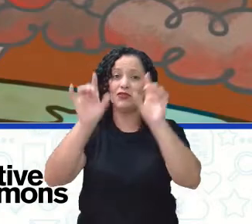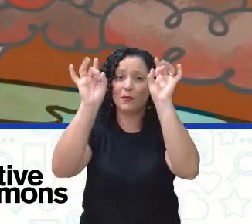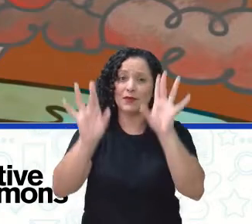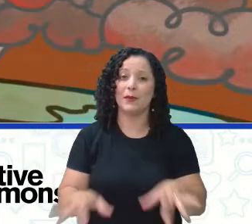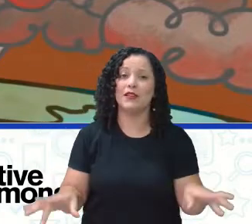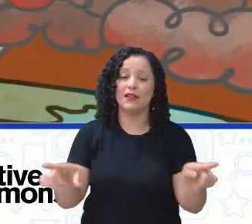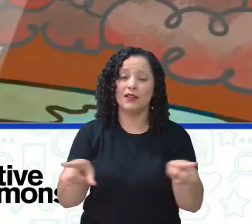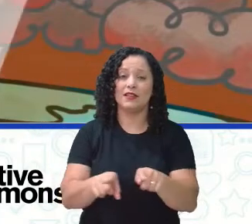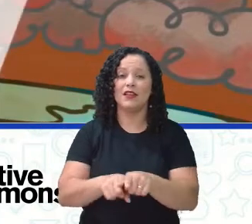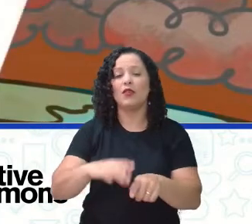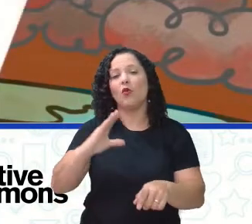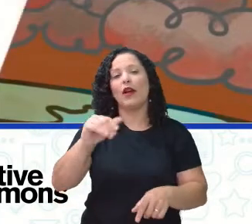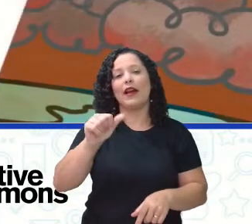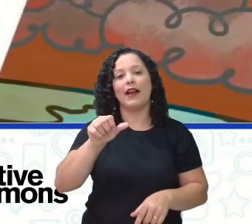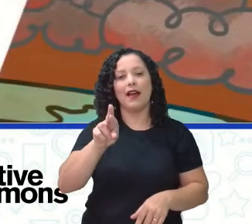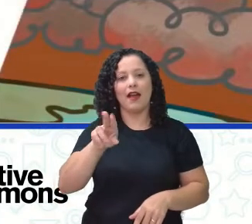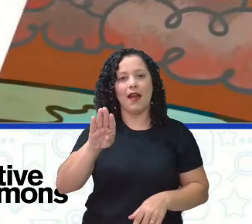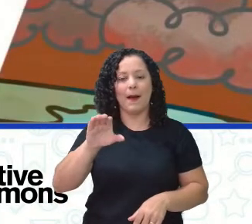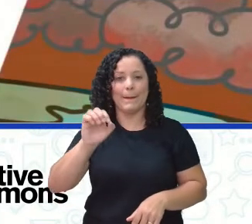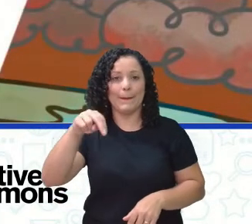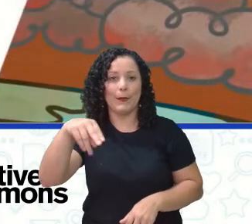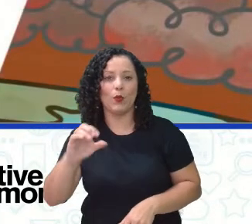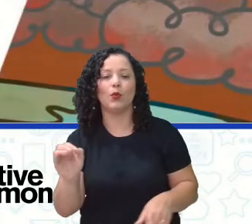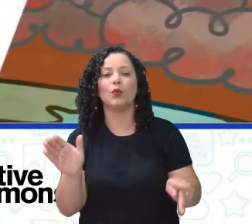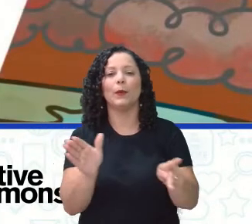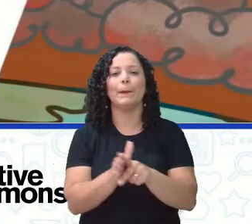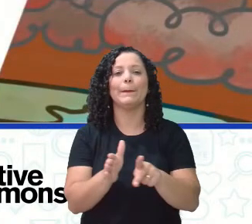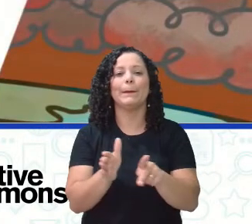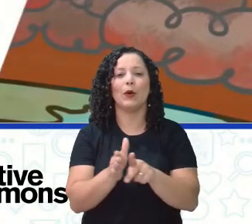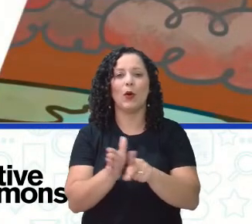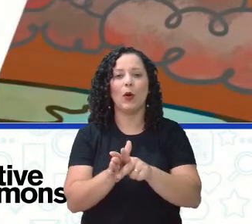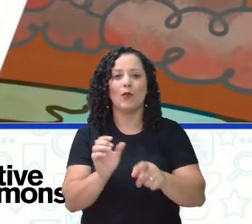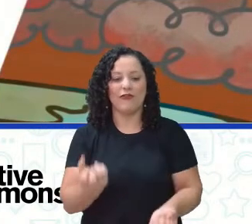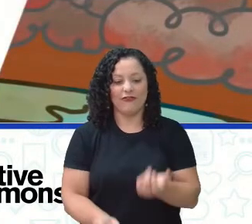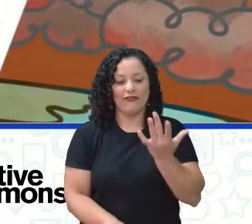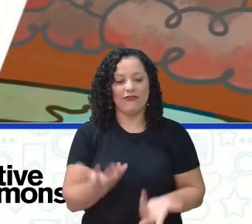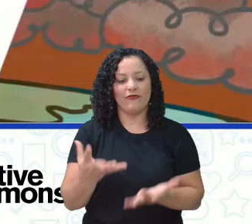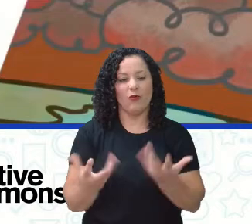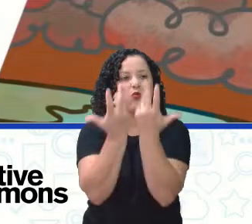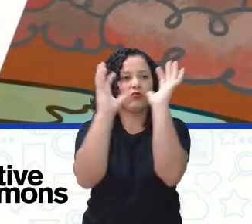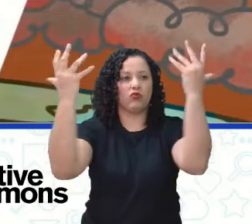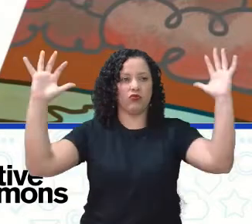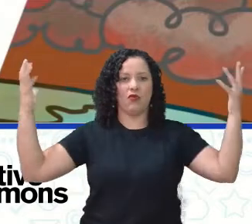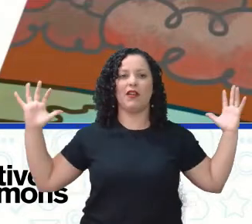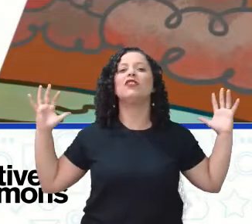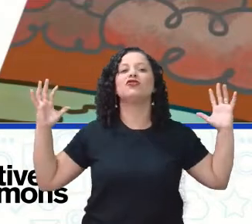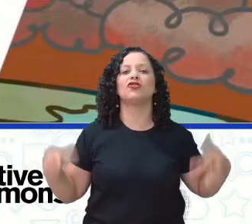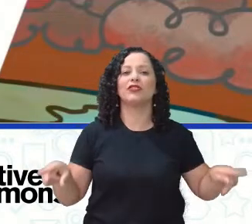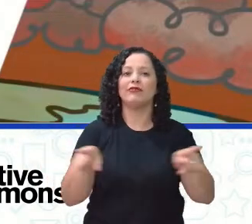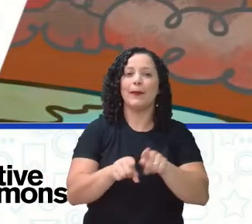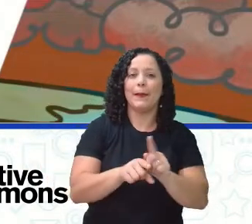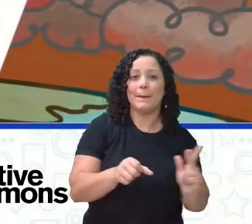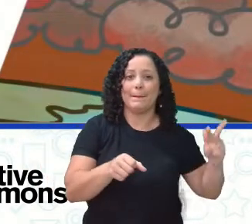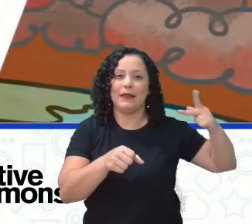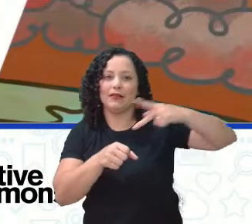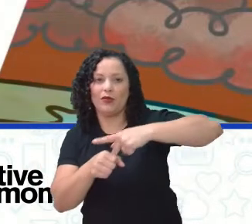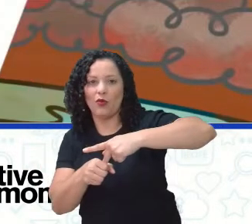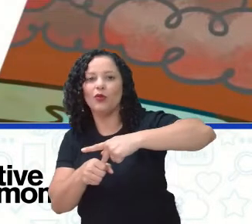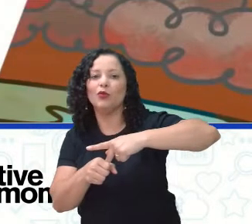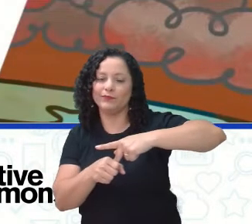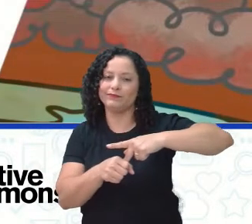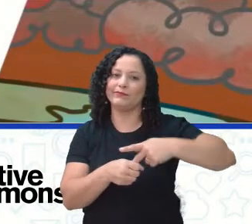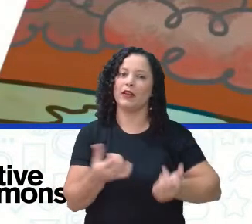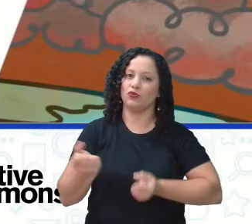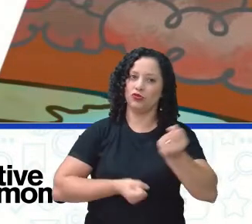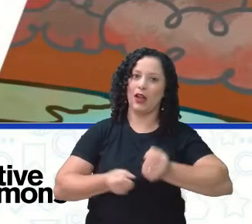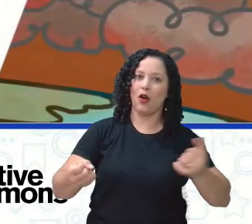que é produzido a partir das queimadas em florestas e da queima de combustíveis fósseis, como o petróleo, que abastece os carros a